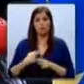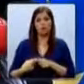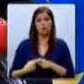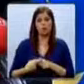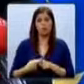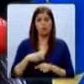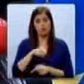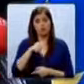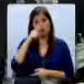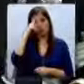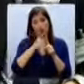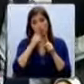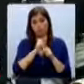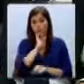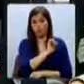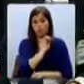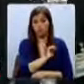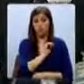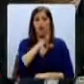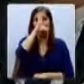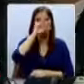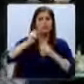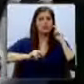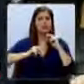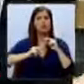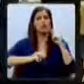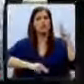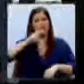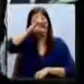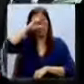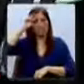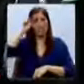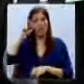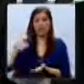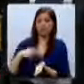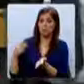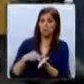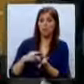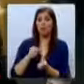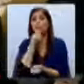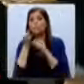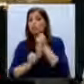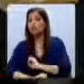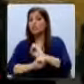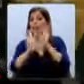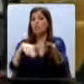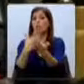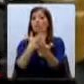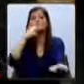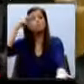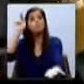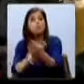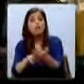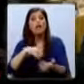motivated by those prerogatives. E do ministro grego esperam-se hoje, sobretudo, esclarecimentos e propostas mais concretas sobre as reais intenções do